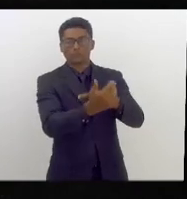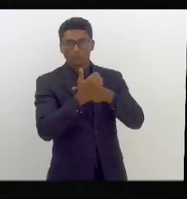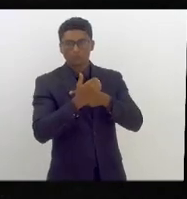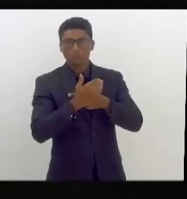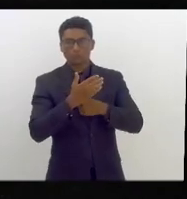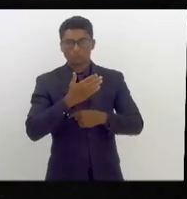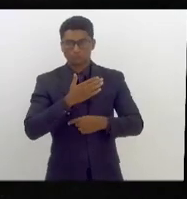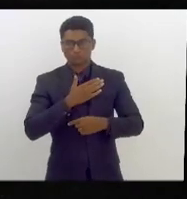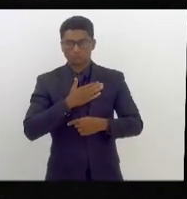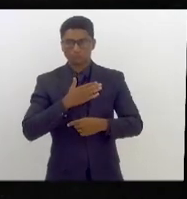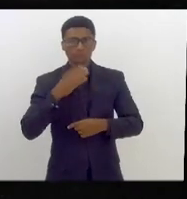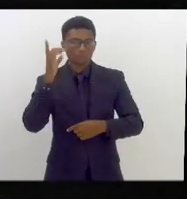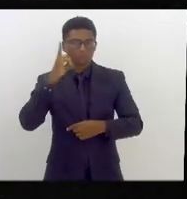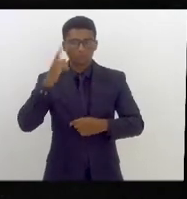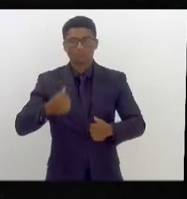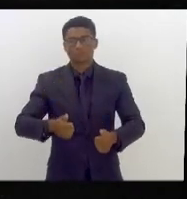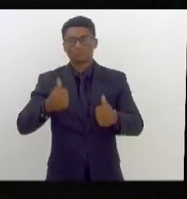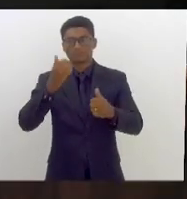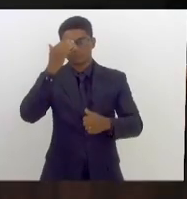do meu mandato. Muito obrigada.